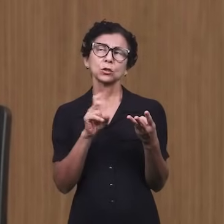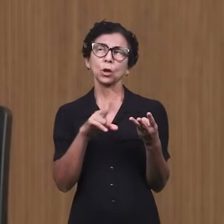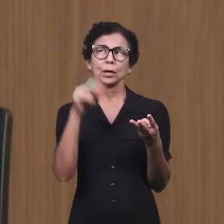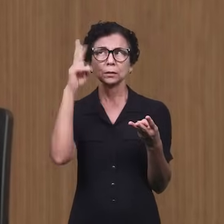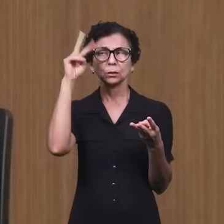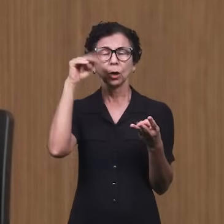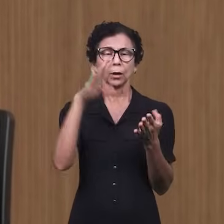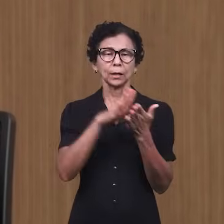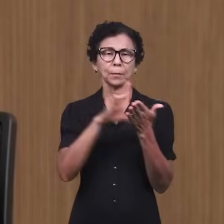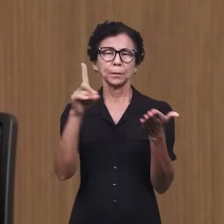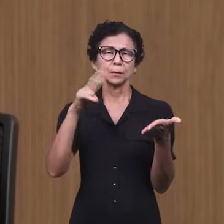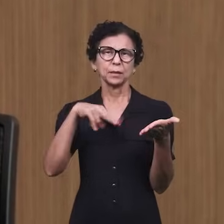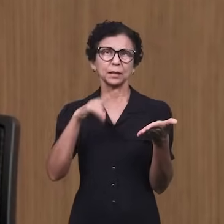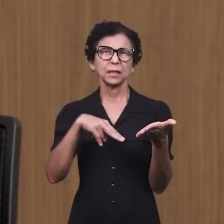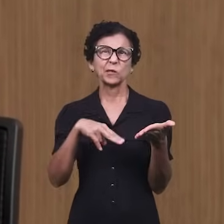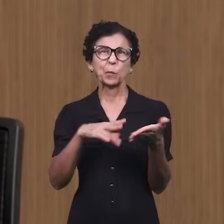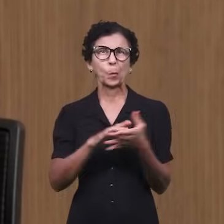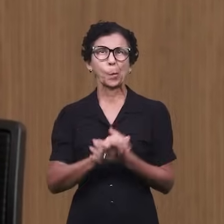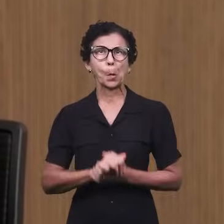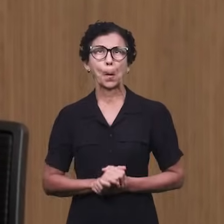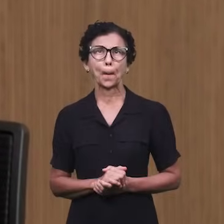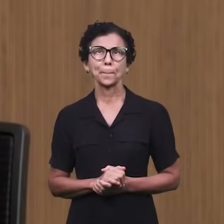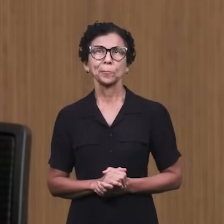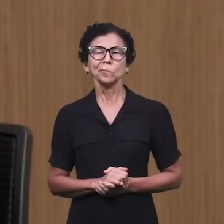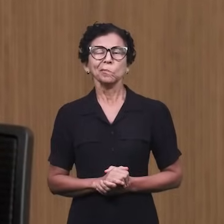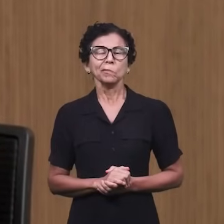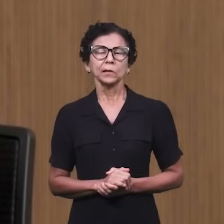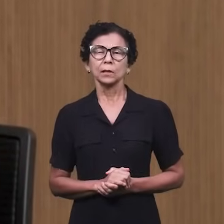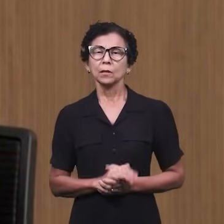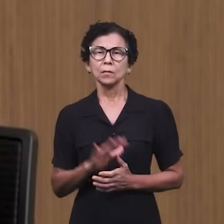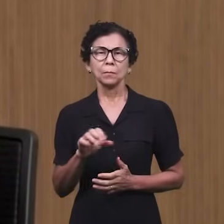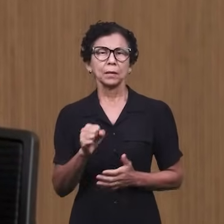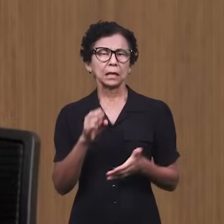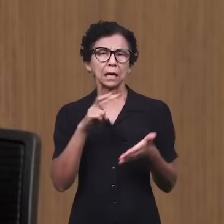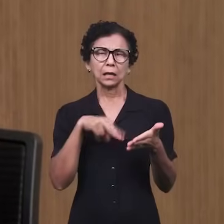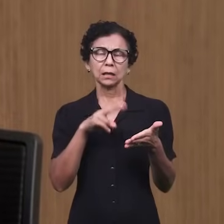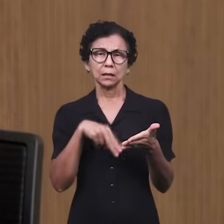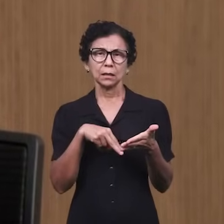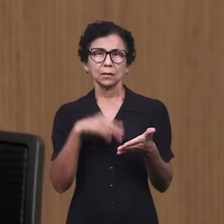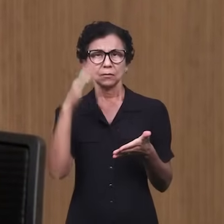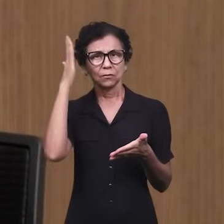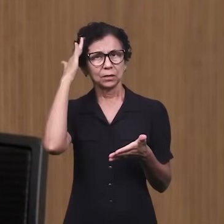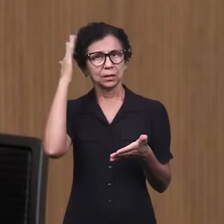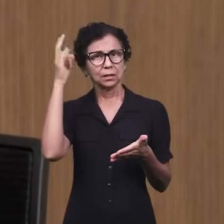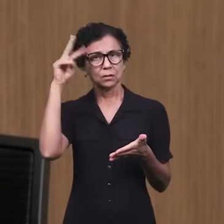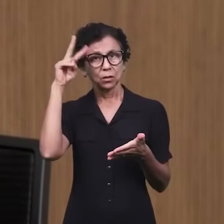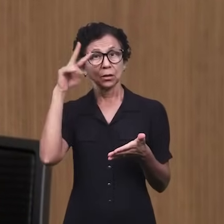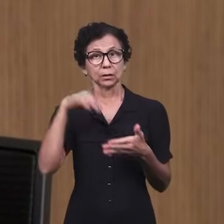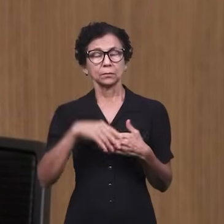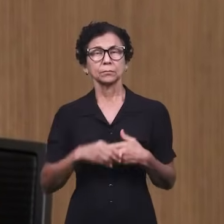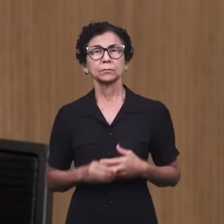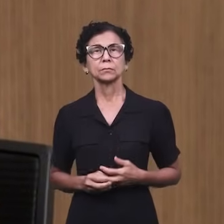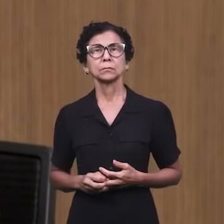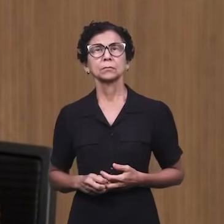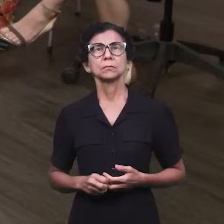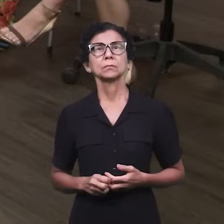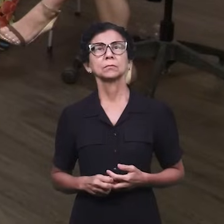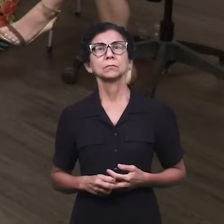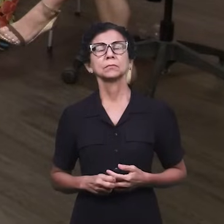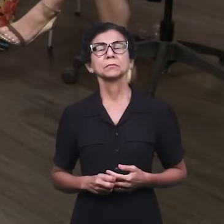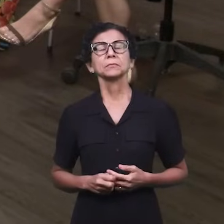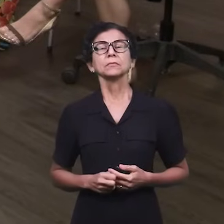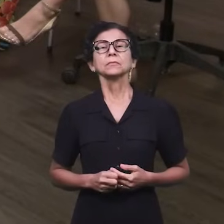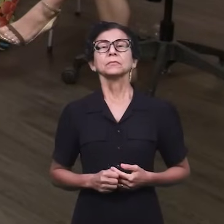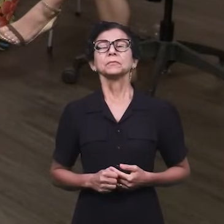Bíblia só no sentido histórico é preciso est em comunhão A gente pode apenas ler para para entender a história mesmo